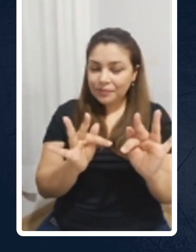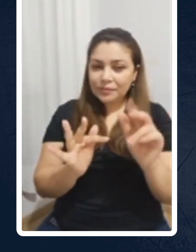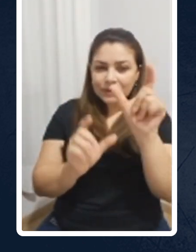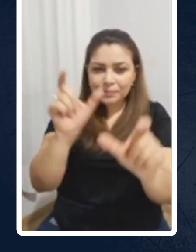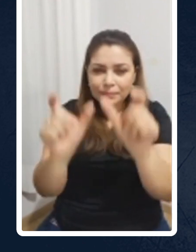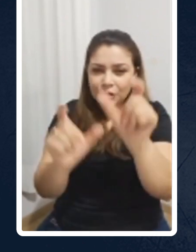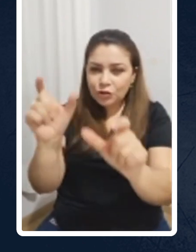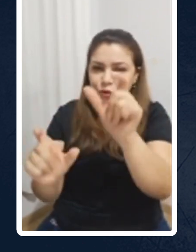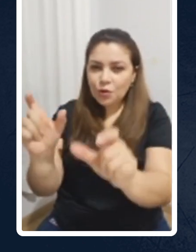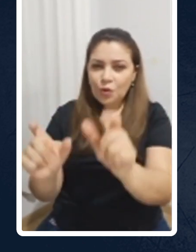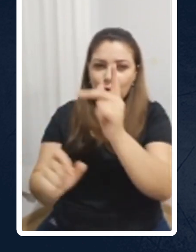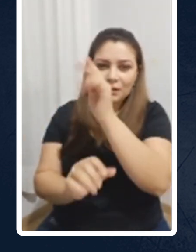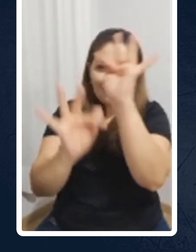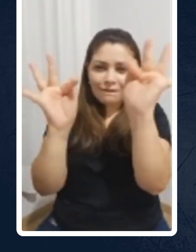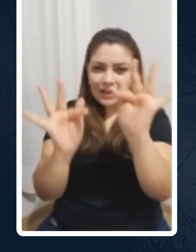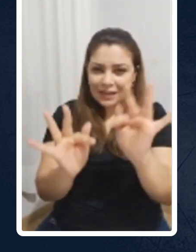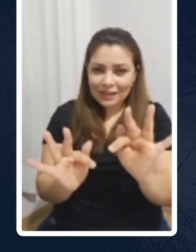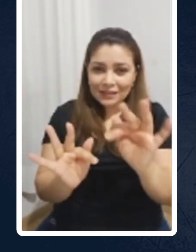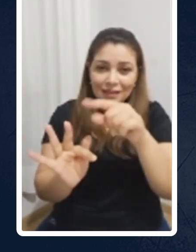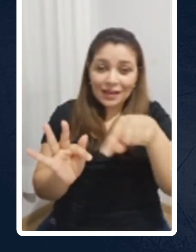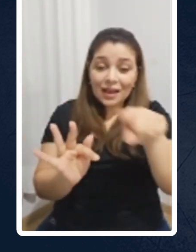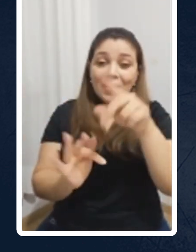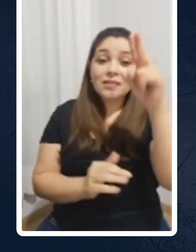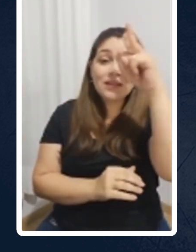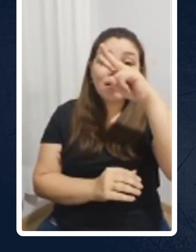lembram do passado com gratidão,